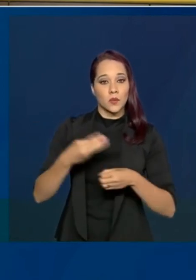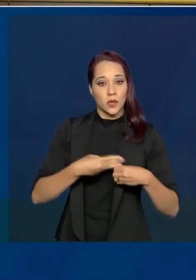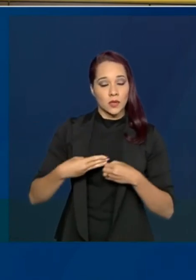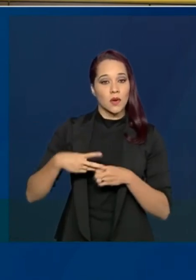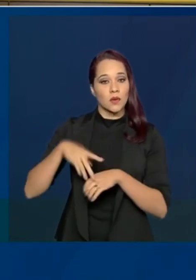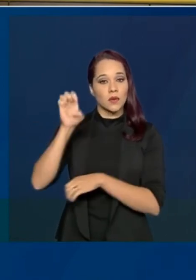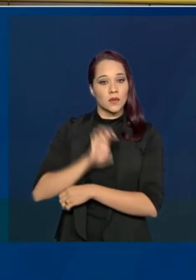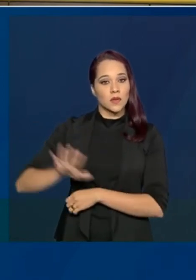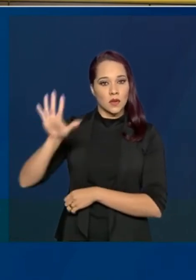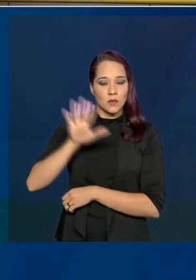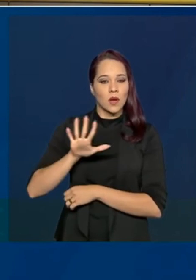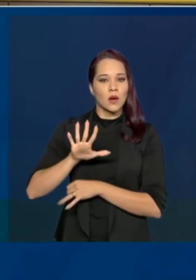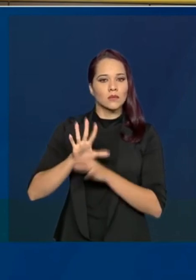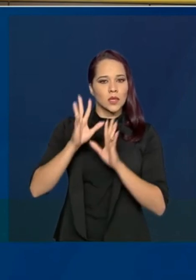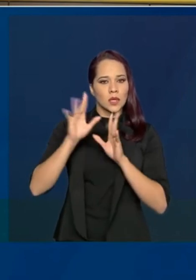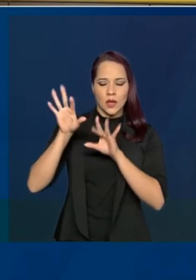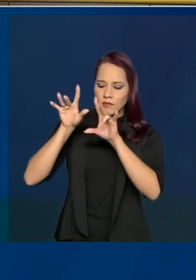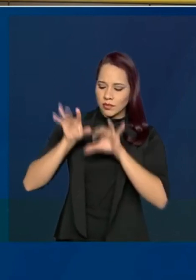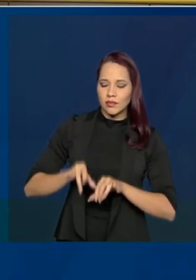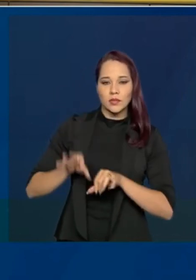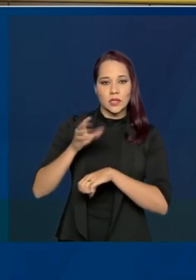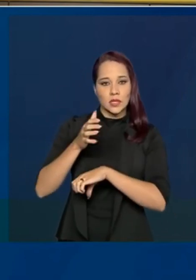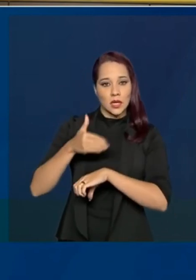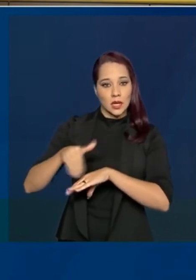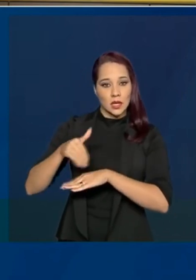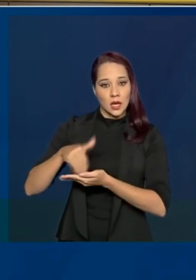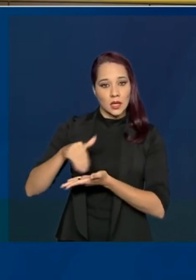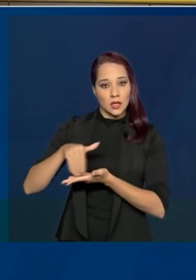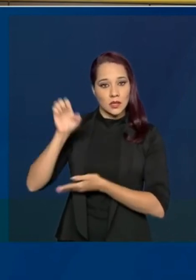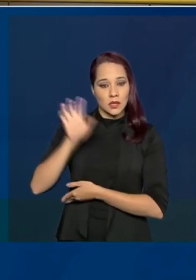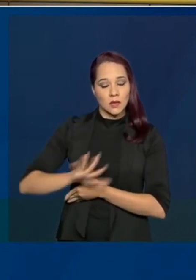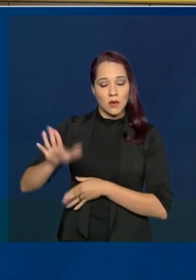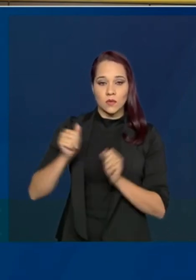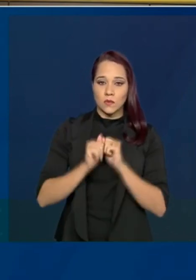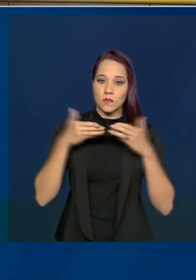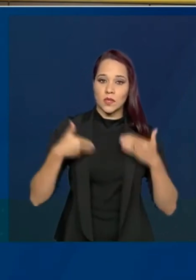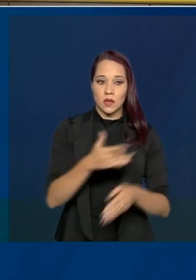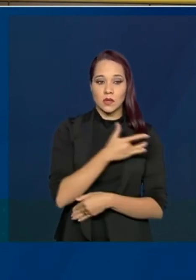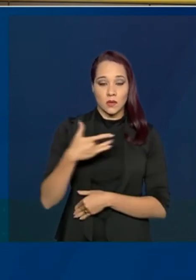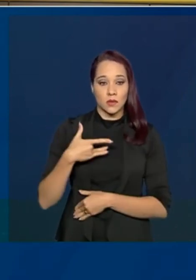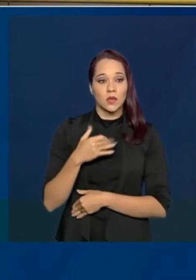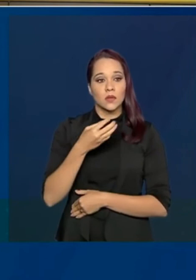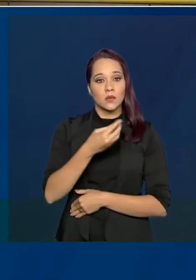e estaduais, compilados pelas secretarias estaduais e pelo Ministério da Saúde. Foram